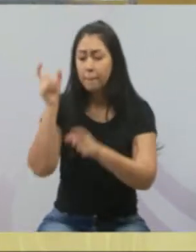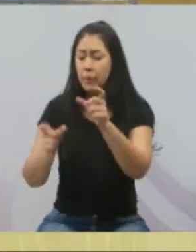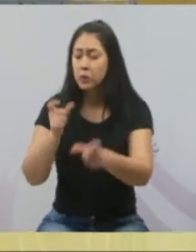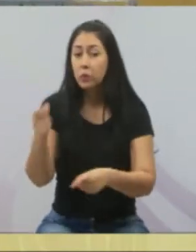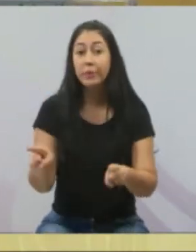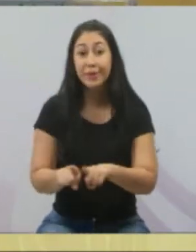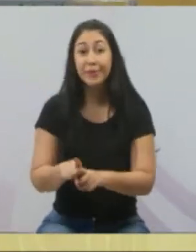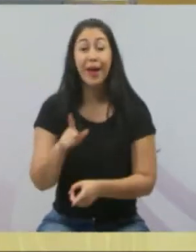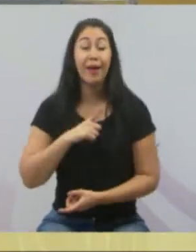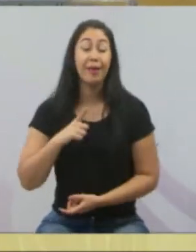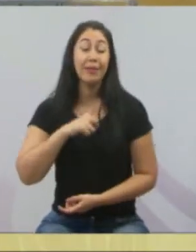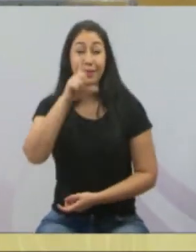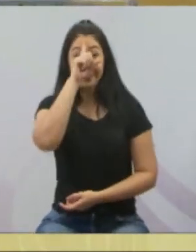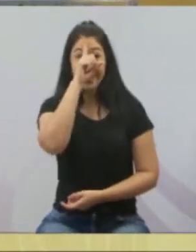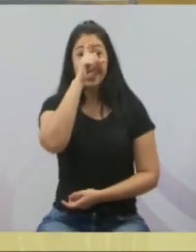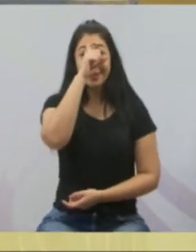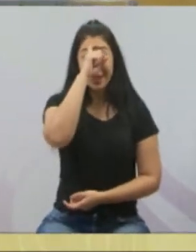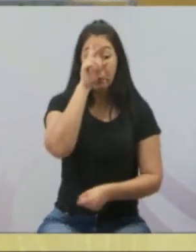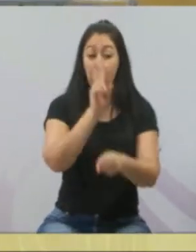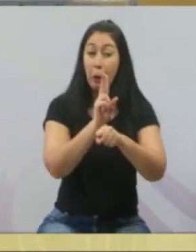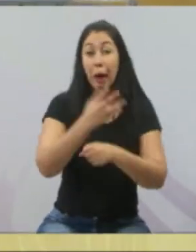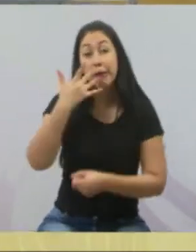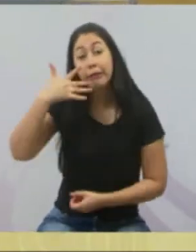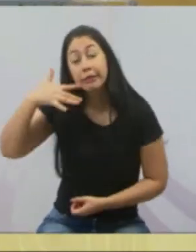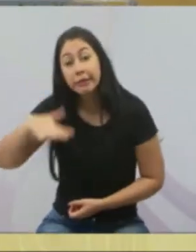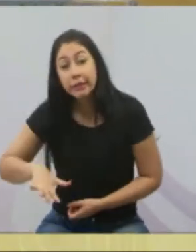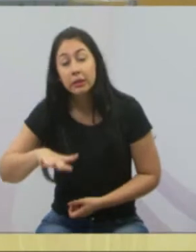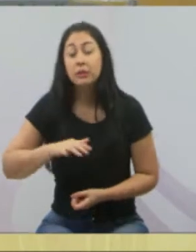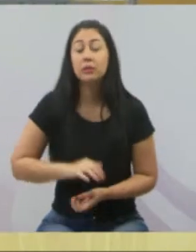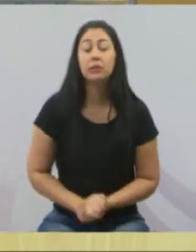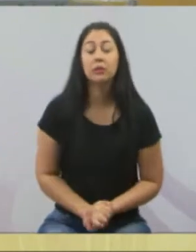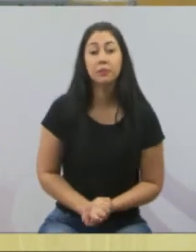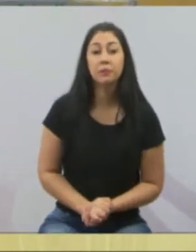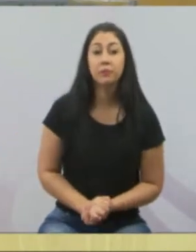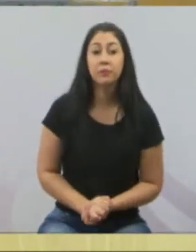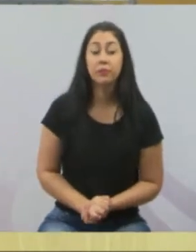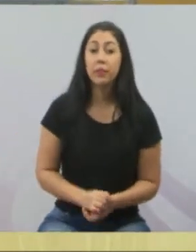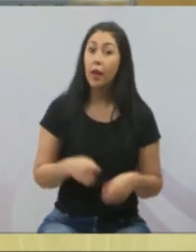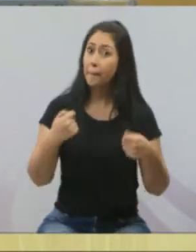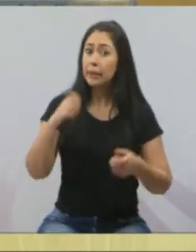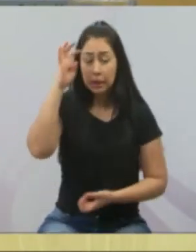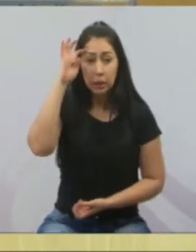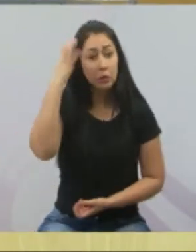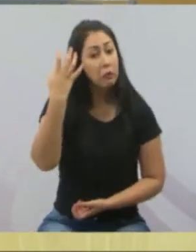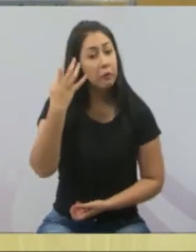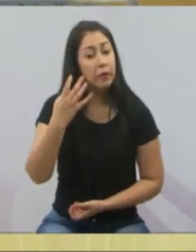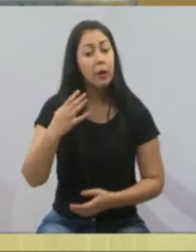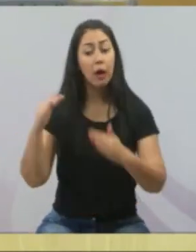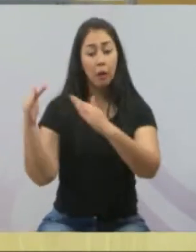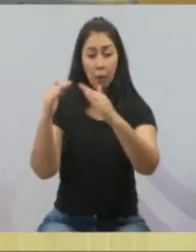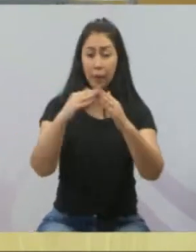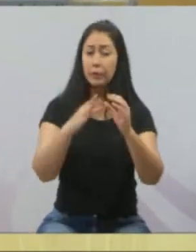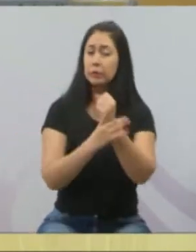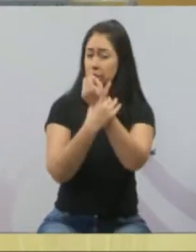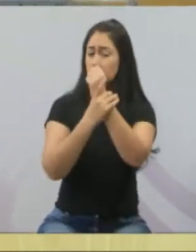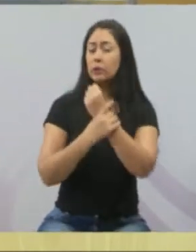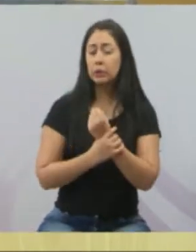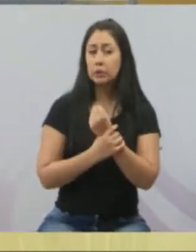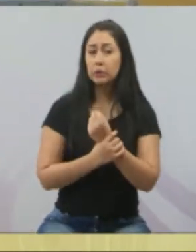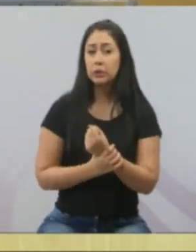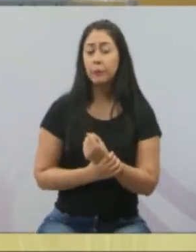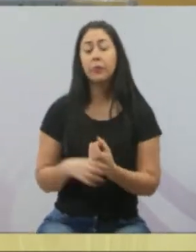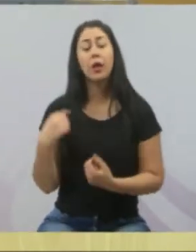Requeremos ao excelentíssimo senhor presidente desta Casa, ouvido e aprovado pela Igreja de Plenário, cumpridas as formalidades regimentais, seja oficiado ao governador do Estado de São Paulo,